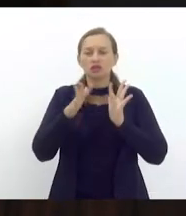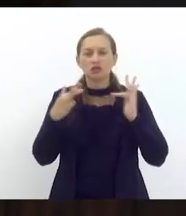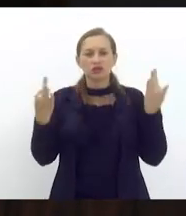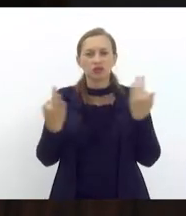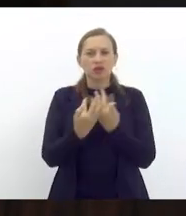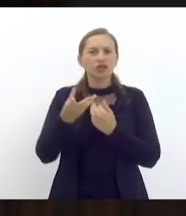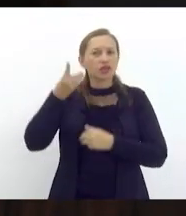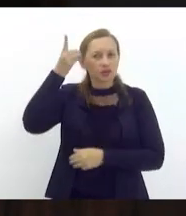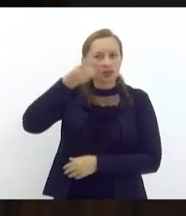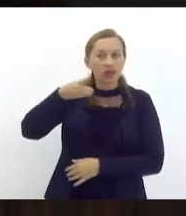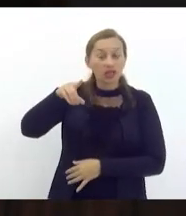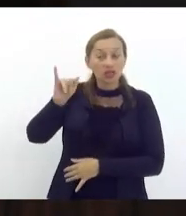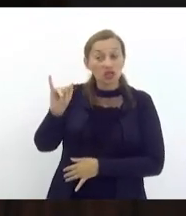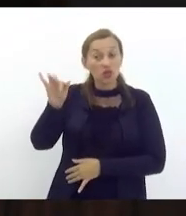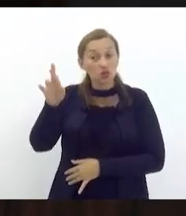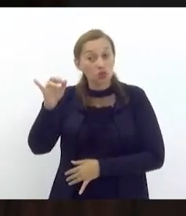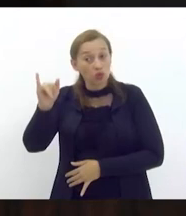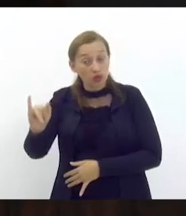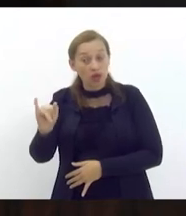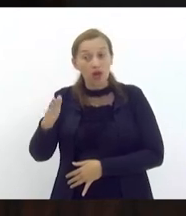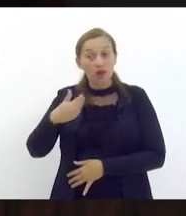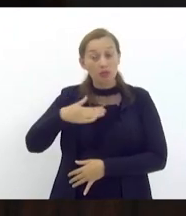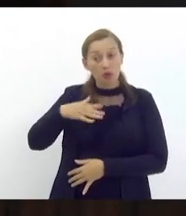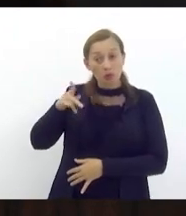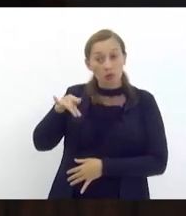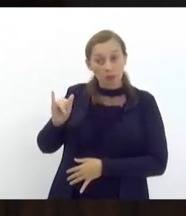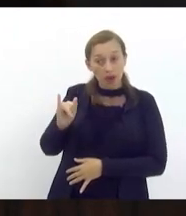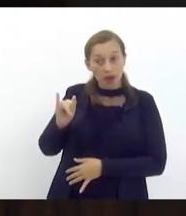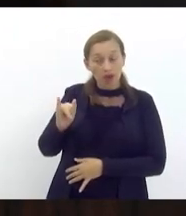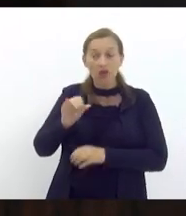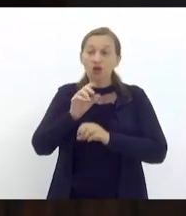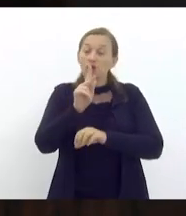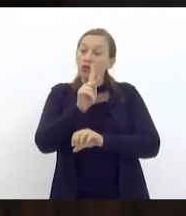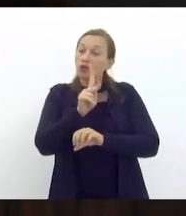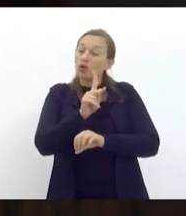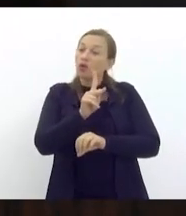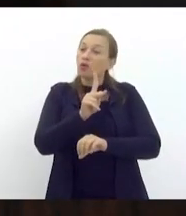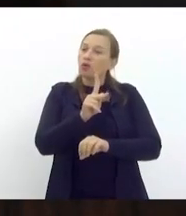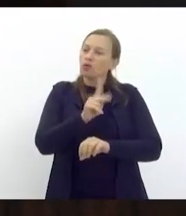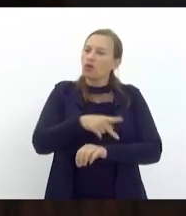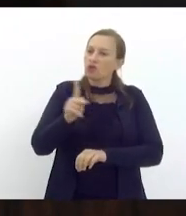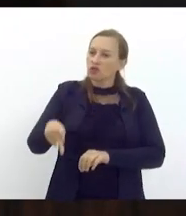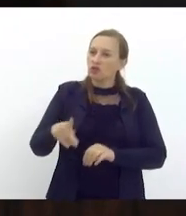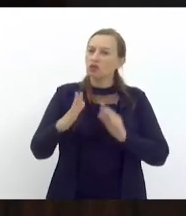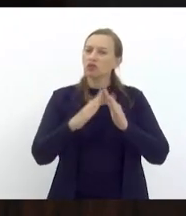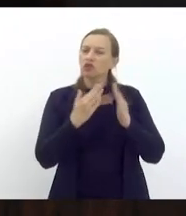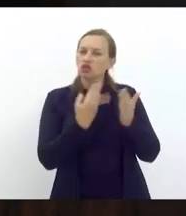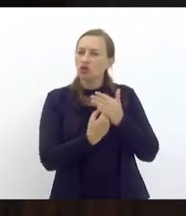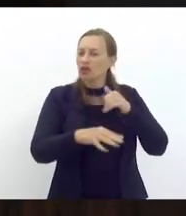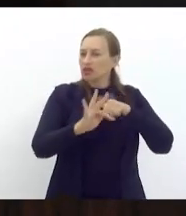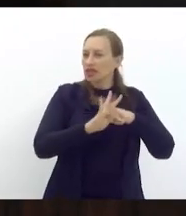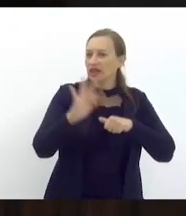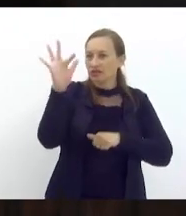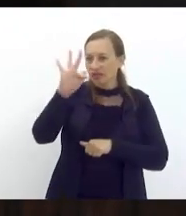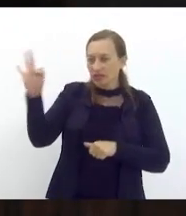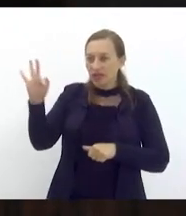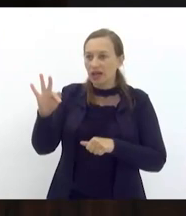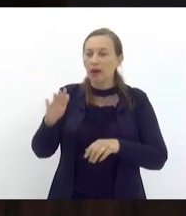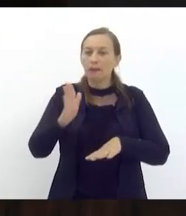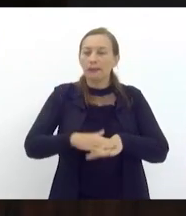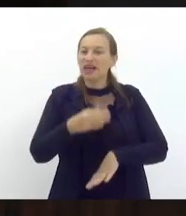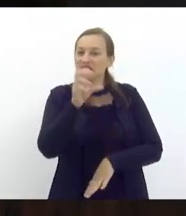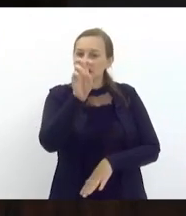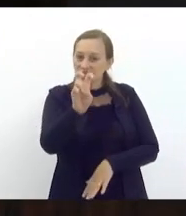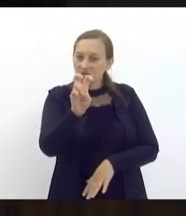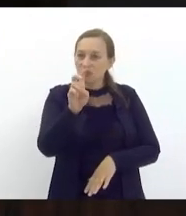Yuri em que meu pai foi professor da Escola Técnica Federal foi professor do Liceu de humanidade de Campos mas cinco dias